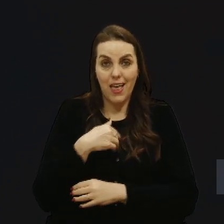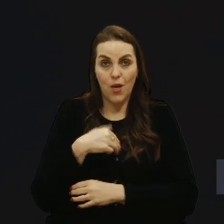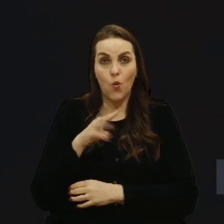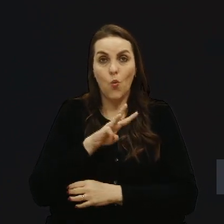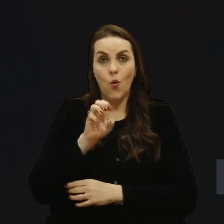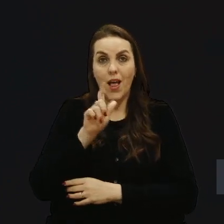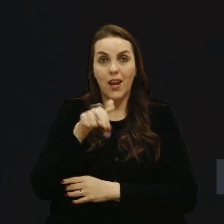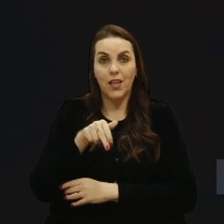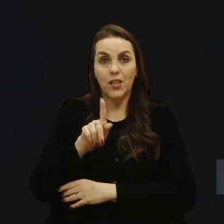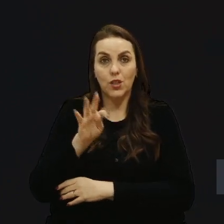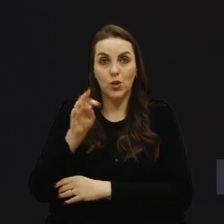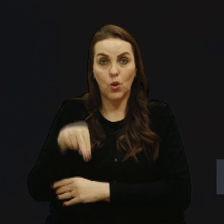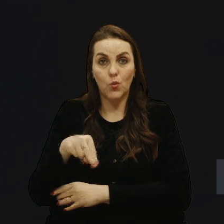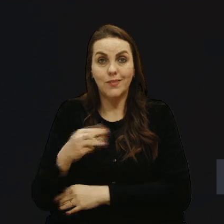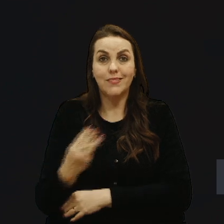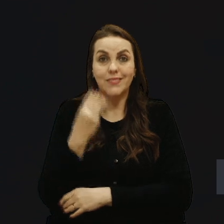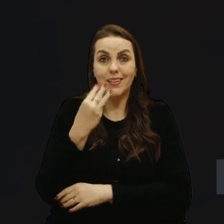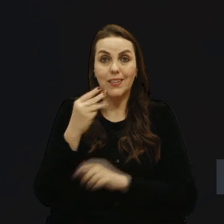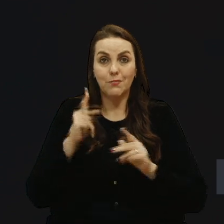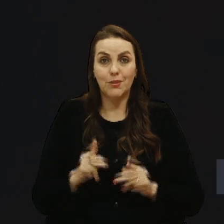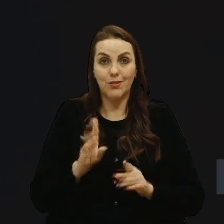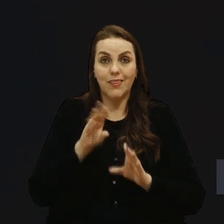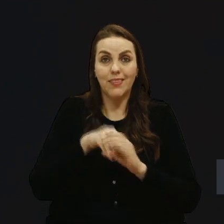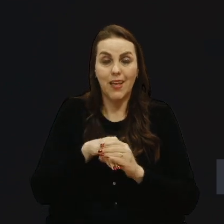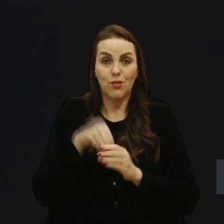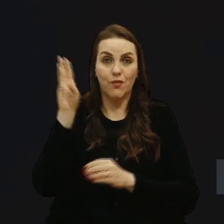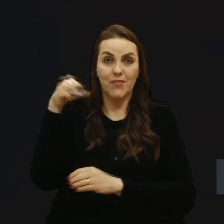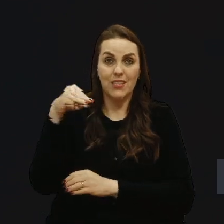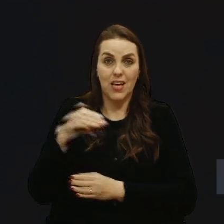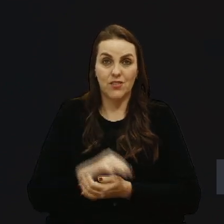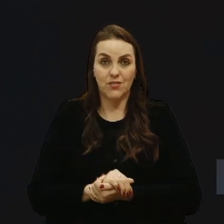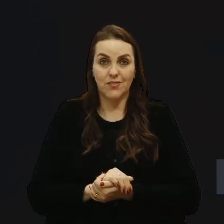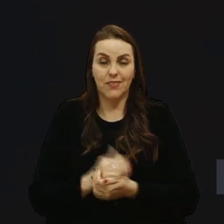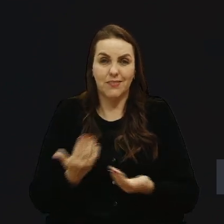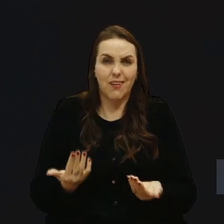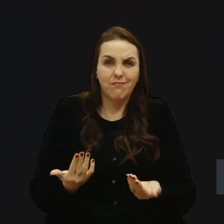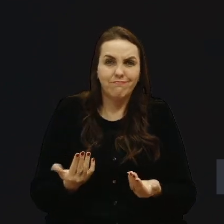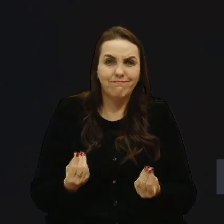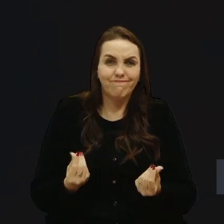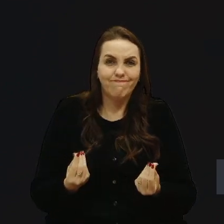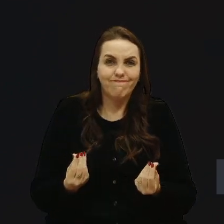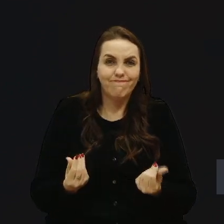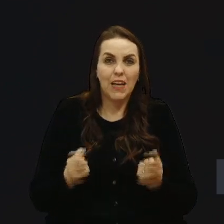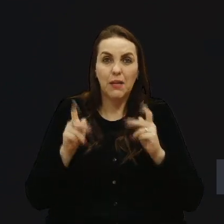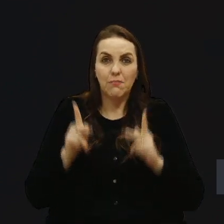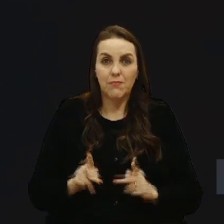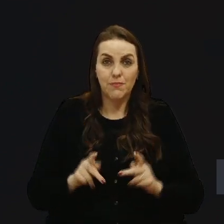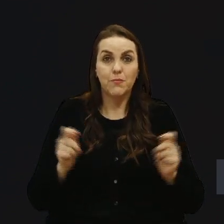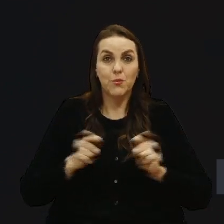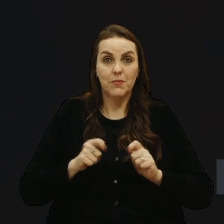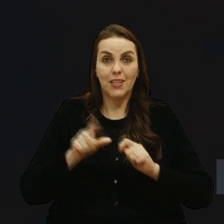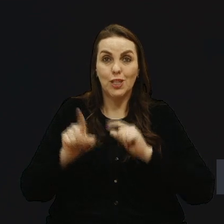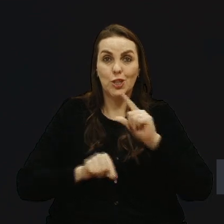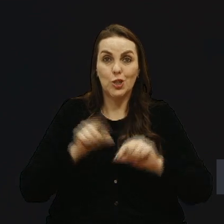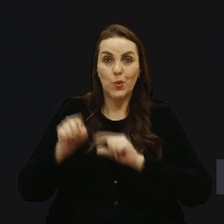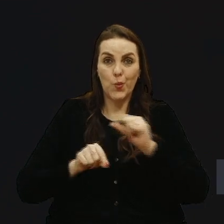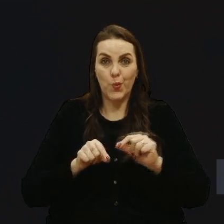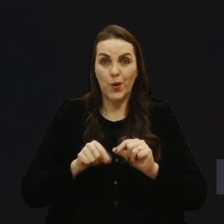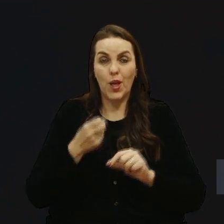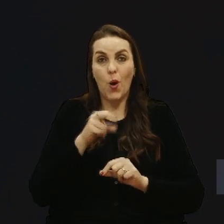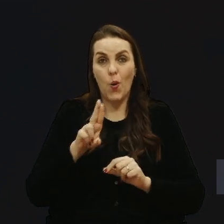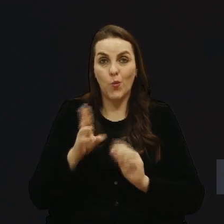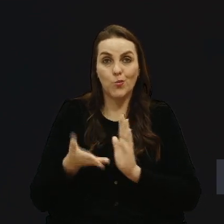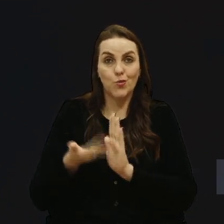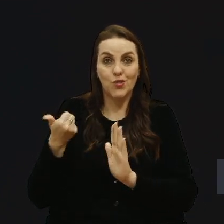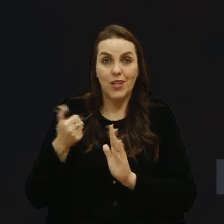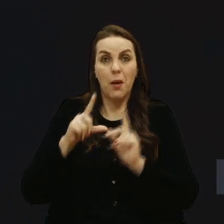mais 3 pessoas dentro do ônibus da Visate. Caramba! Então é um negócio que, bom, se as pessoas pudessem escolher, ou se tivesse que retirar aquele que